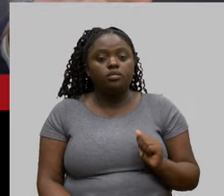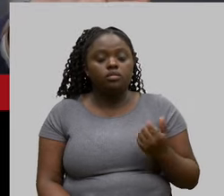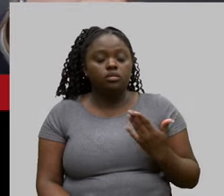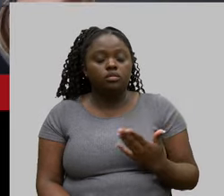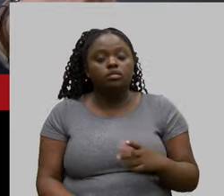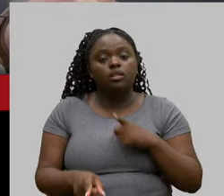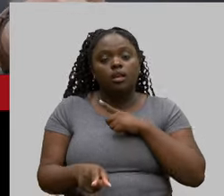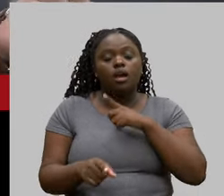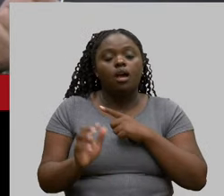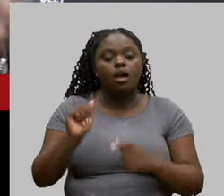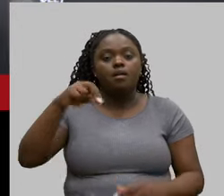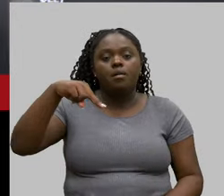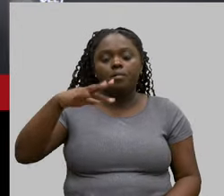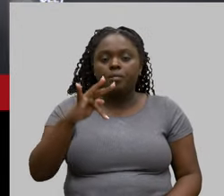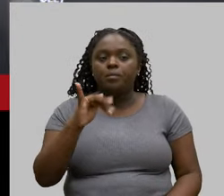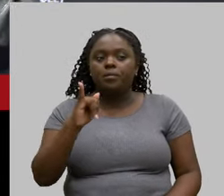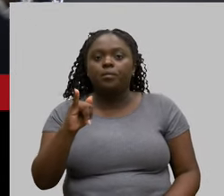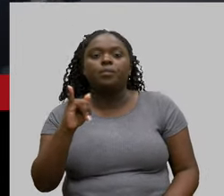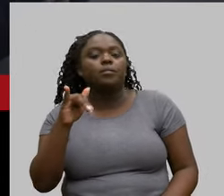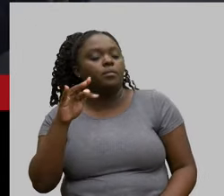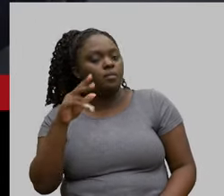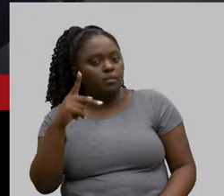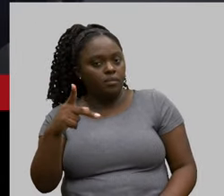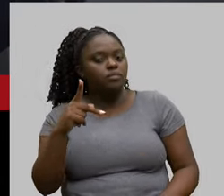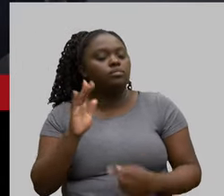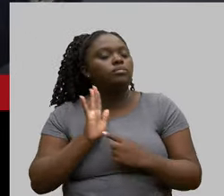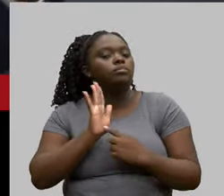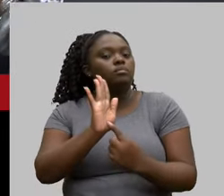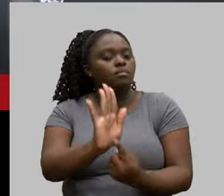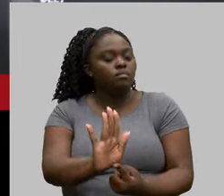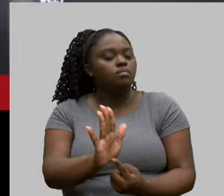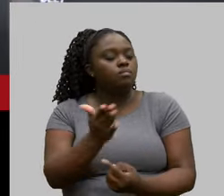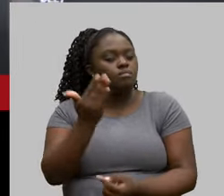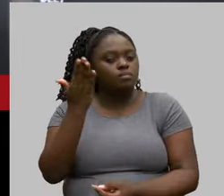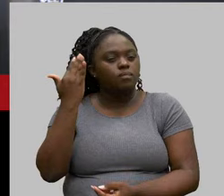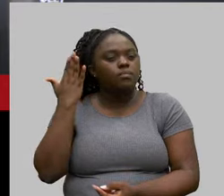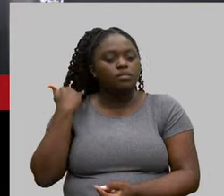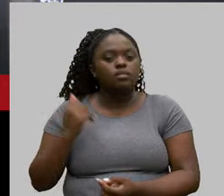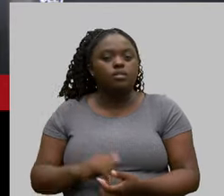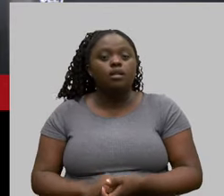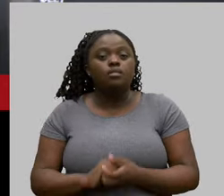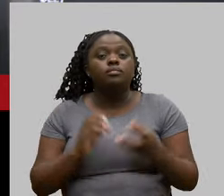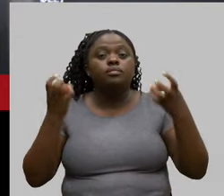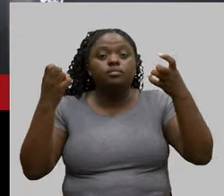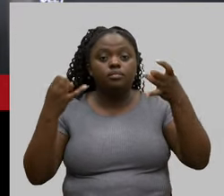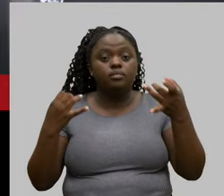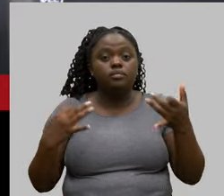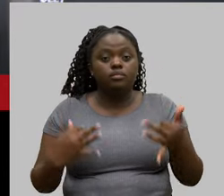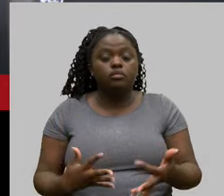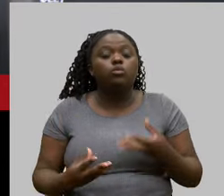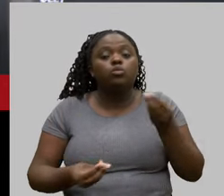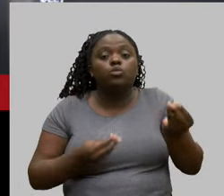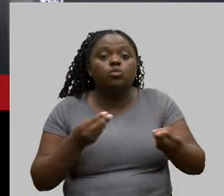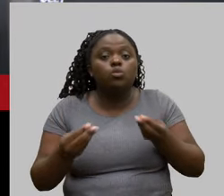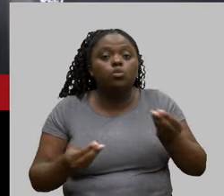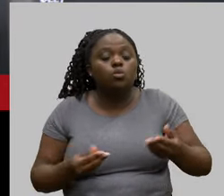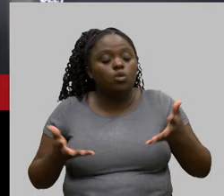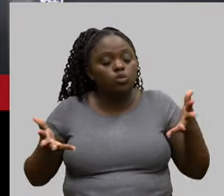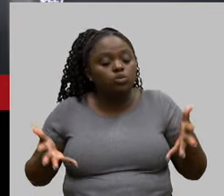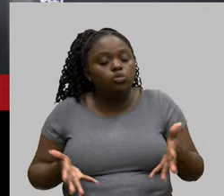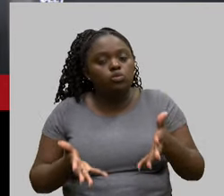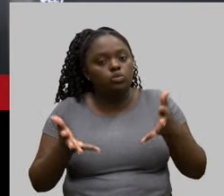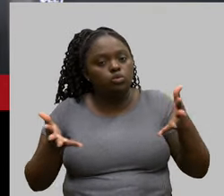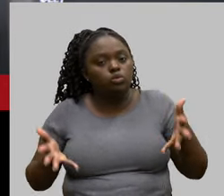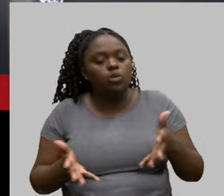inclusive Professor derso eh encabeçou a época eh demonstra a influência da Previdência